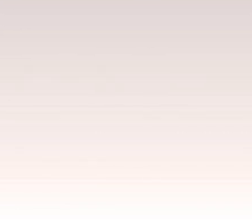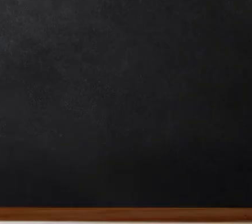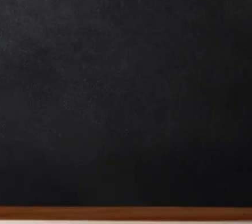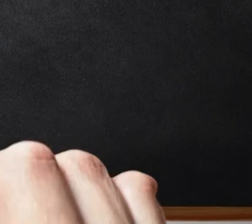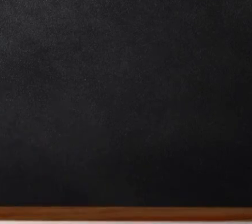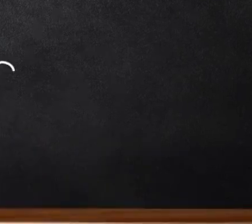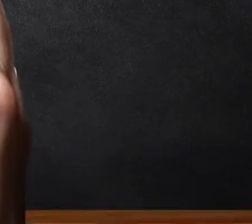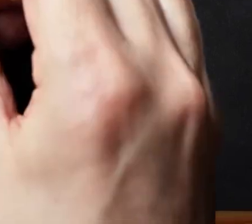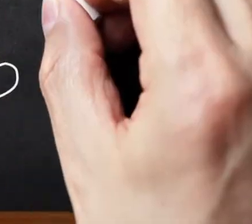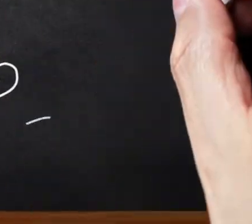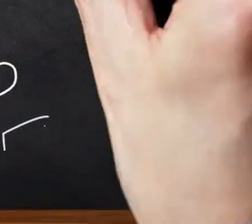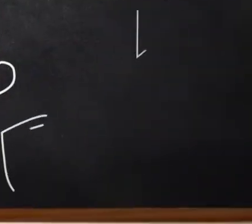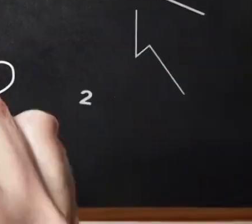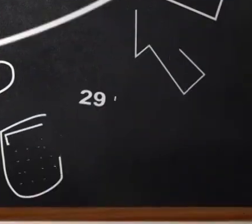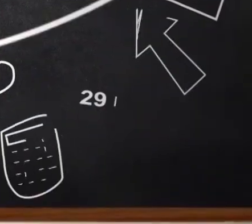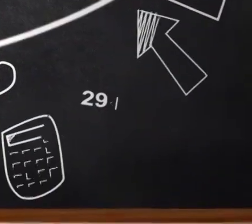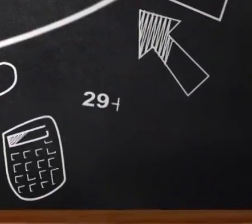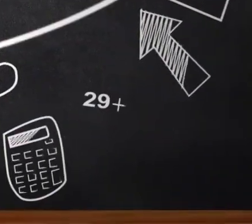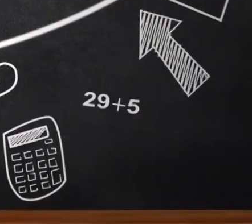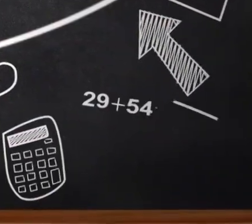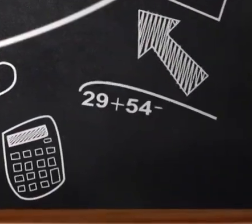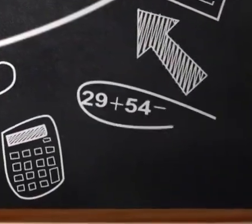E aí